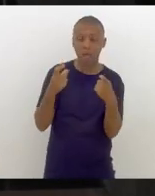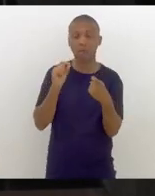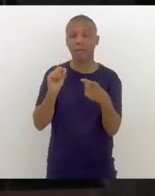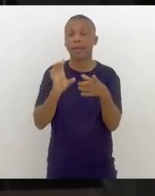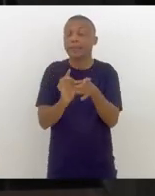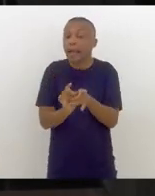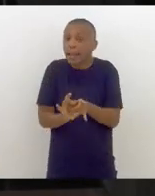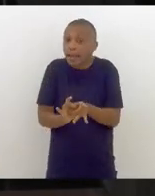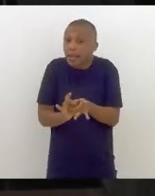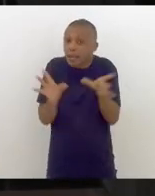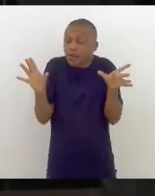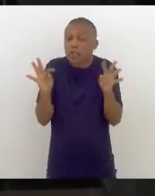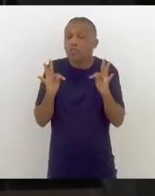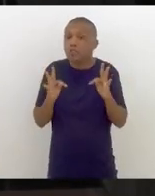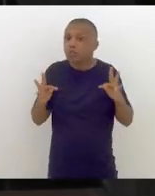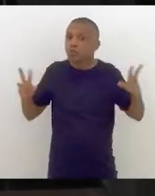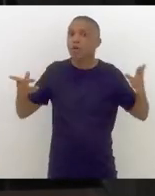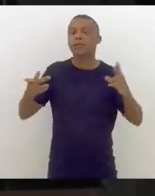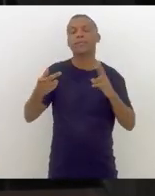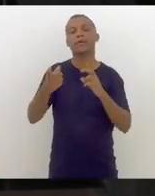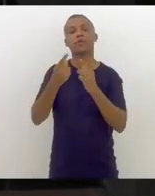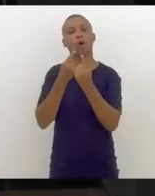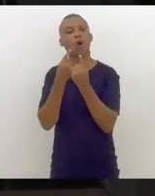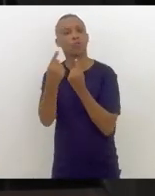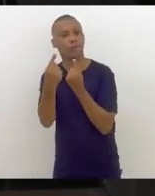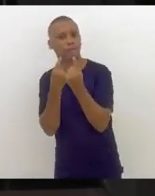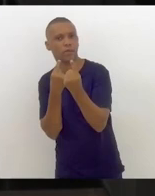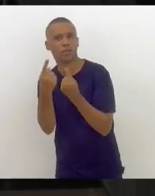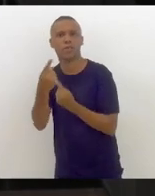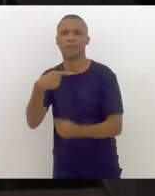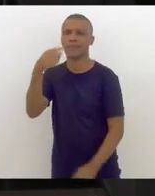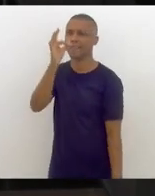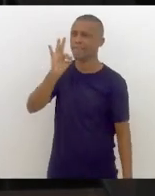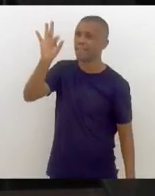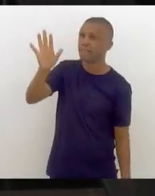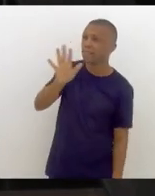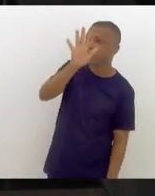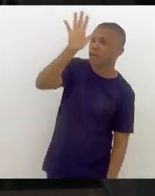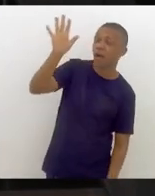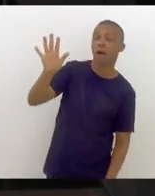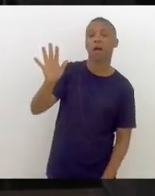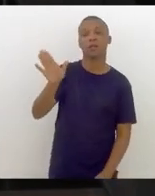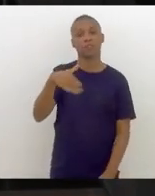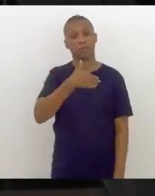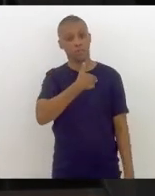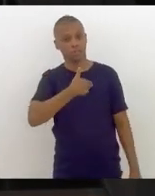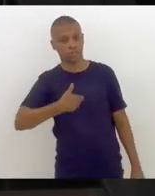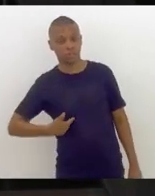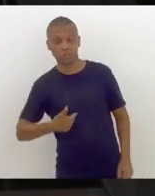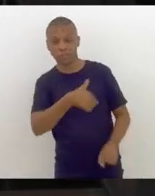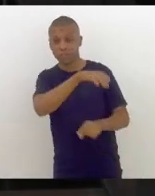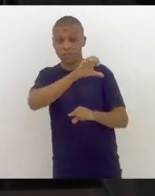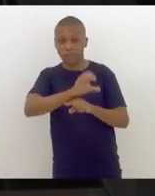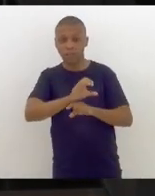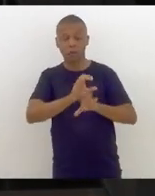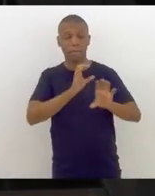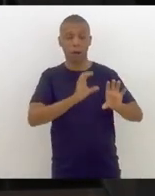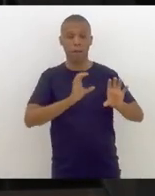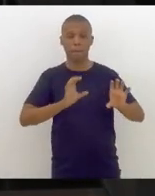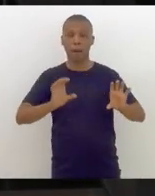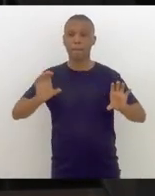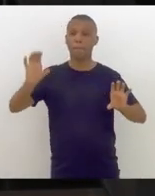de todas as rodovias Federais e estaduais nesse Brasil